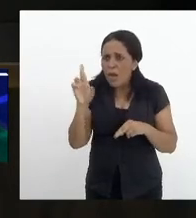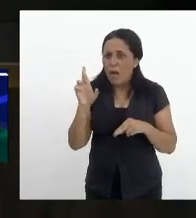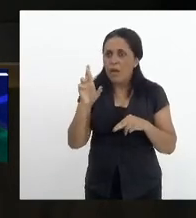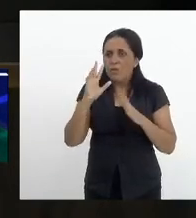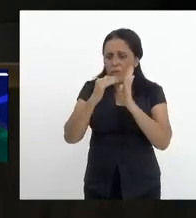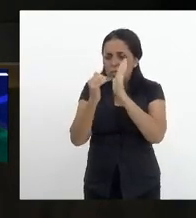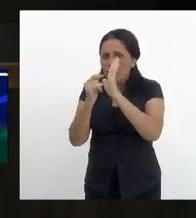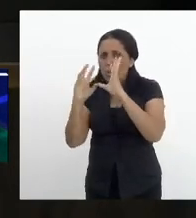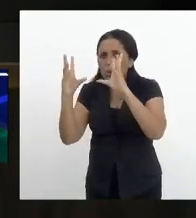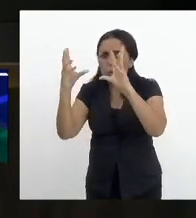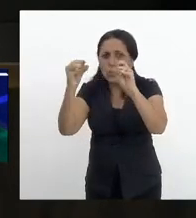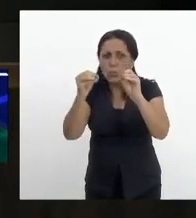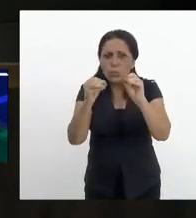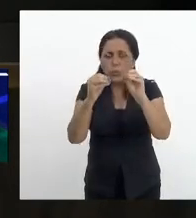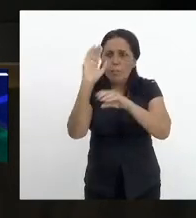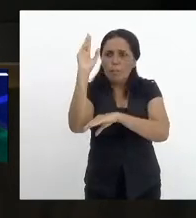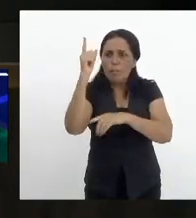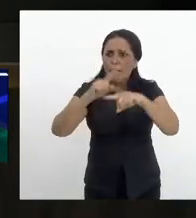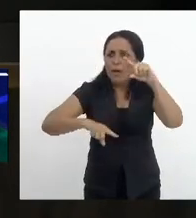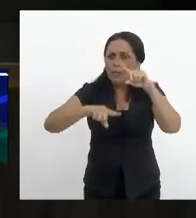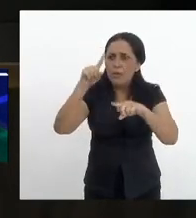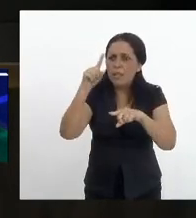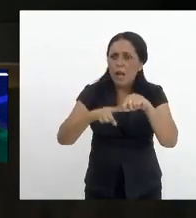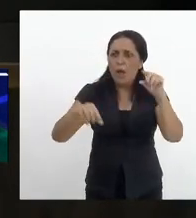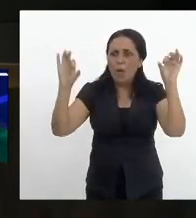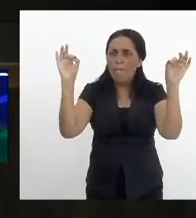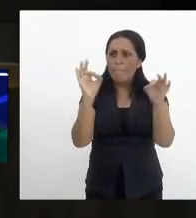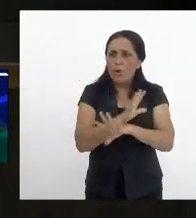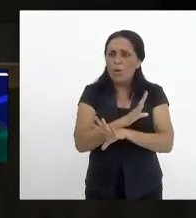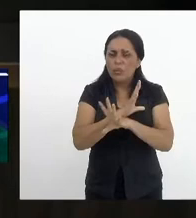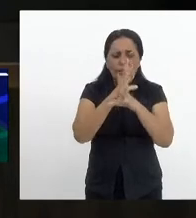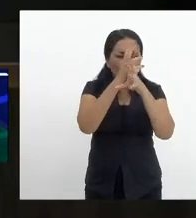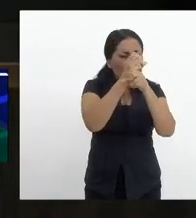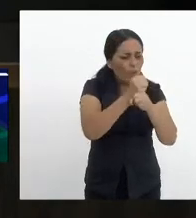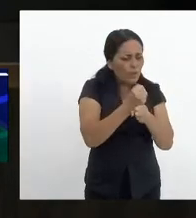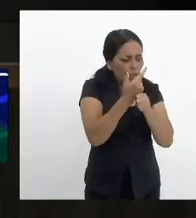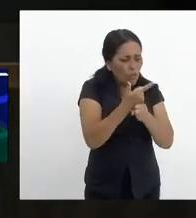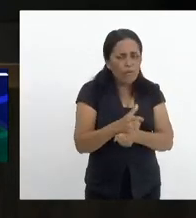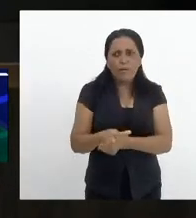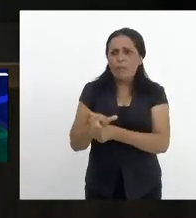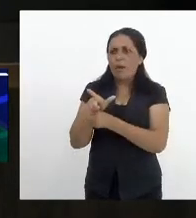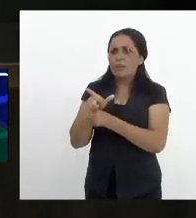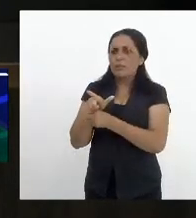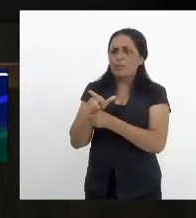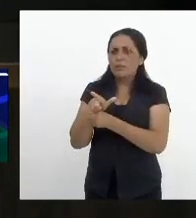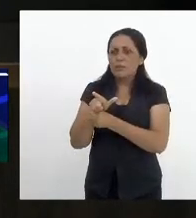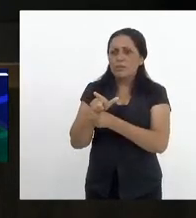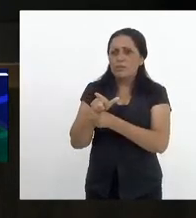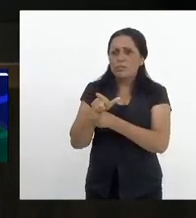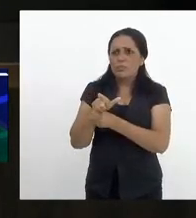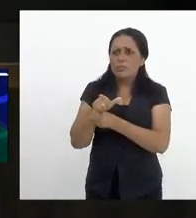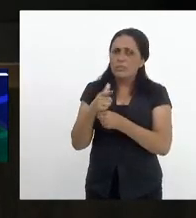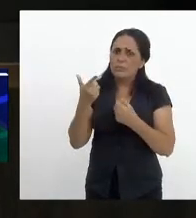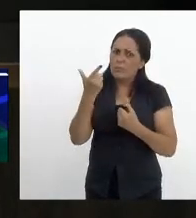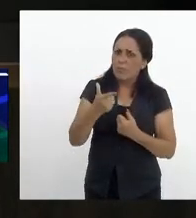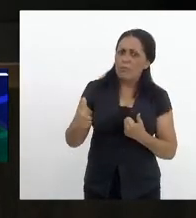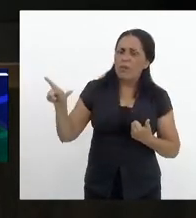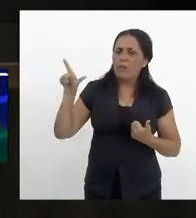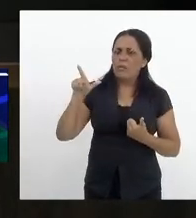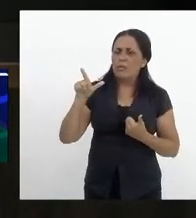Então, quero... essa coisa de ter que cotar de novo num pregão eletrônico,